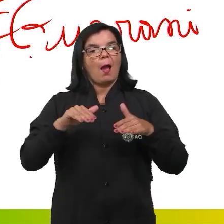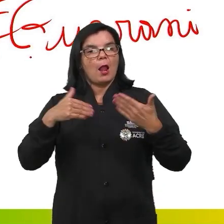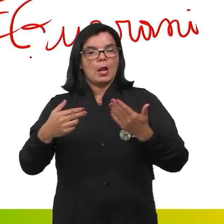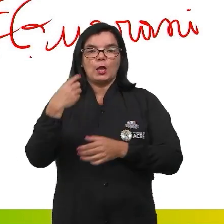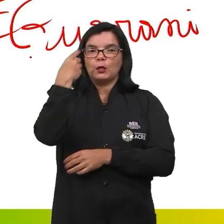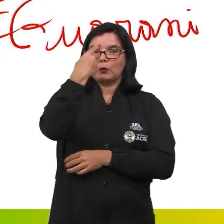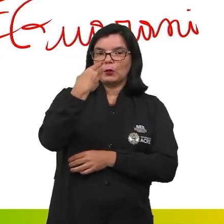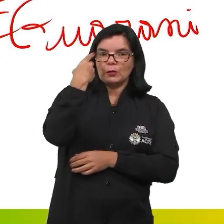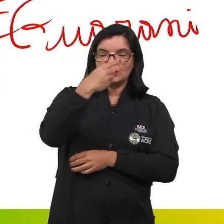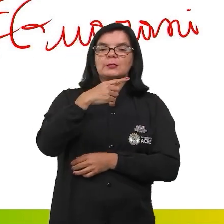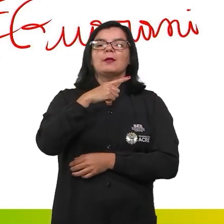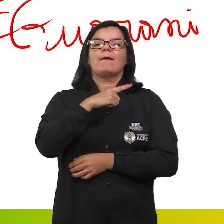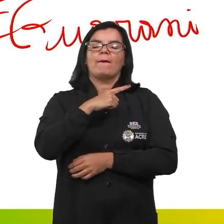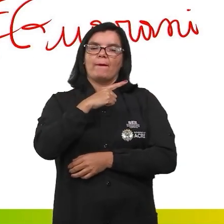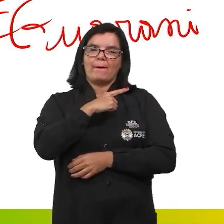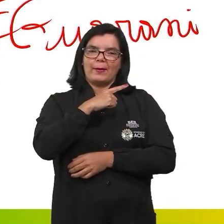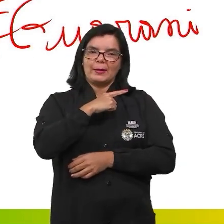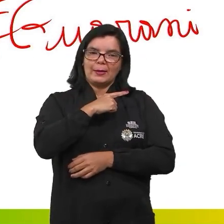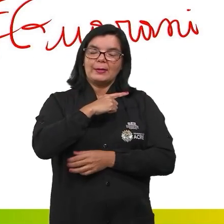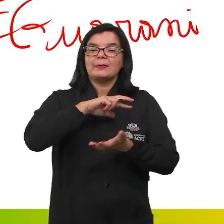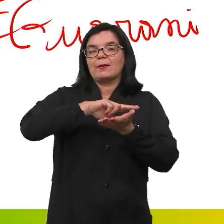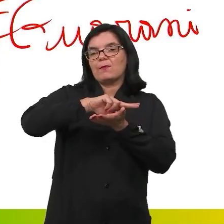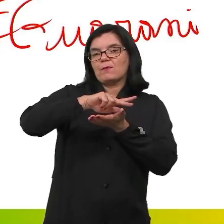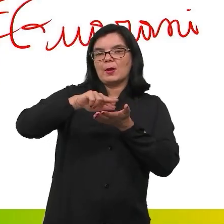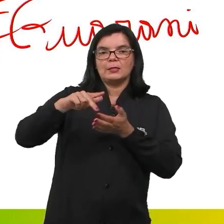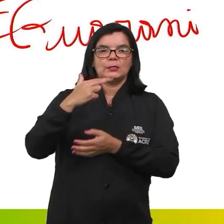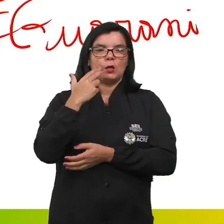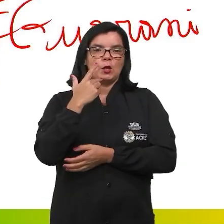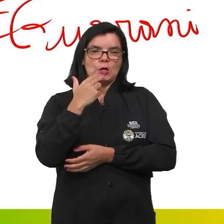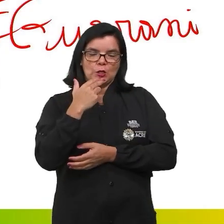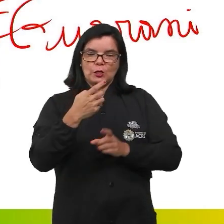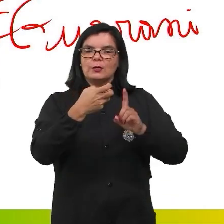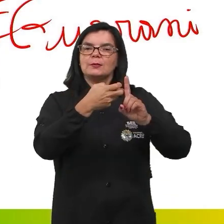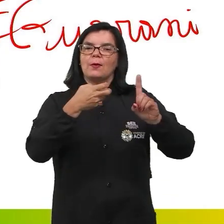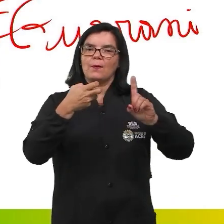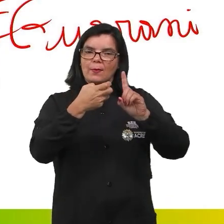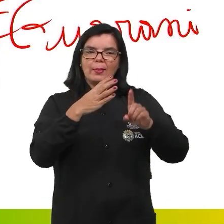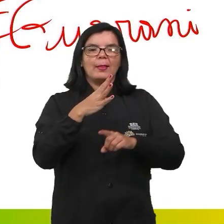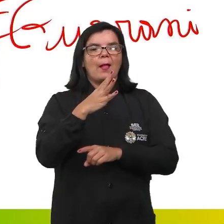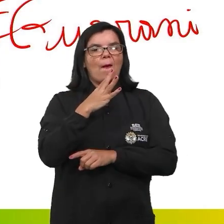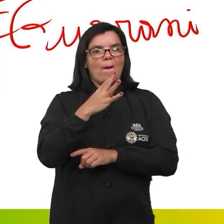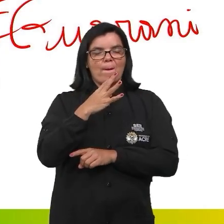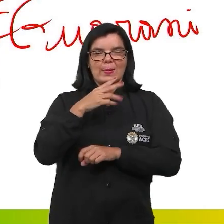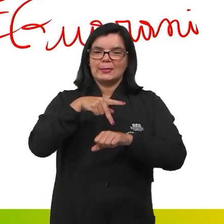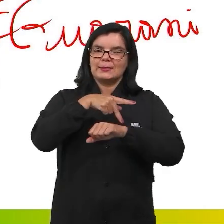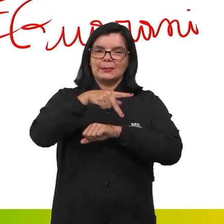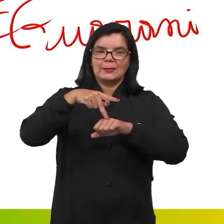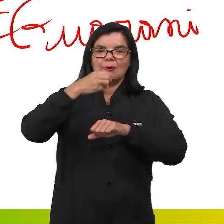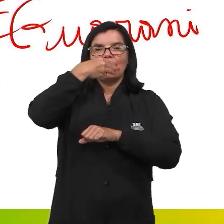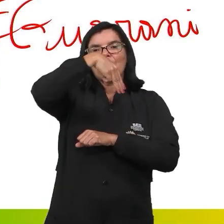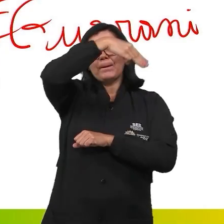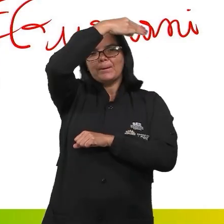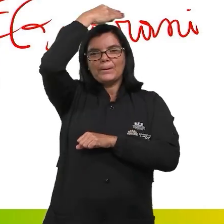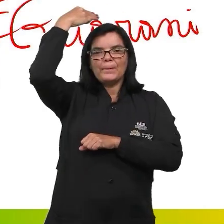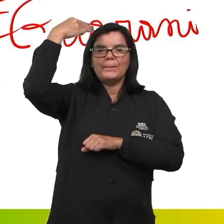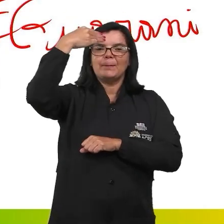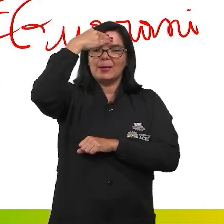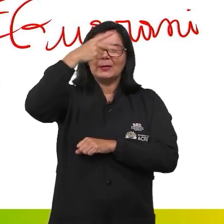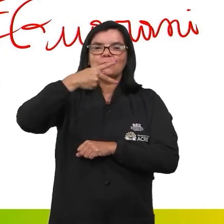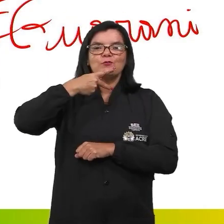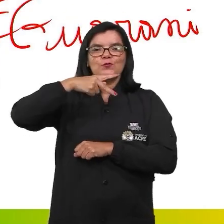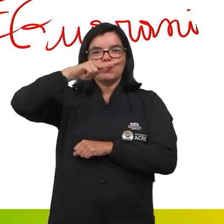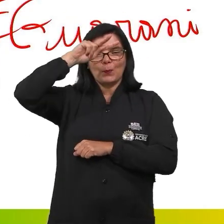Além do espanhol, a letra aí, como é linda. Além do espanhol, existem várias línguas indígenas reconhecidas em países como México e Peru, verdade.